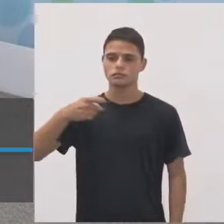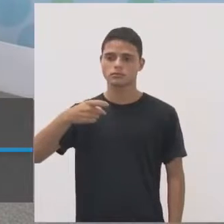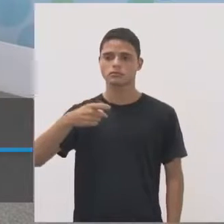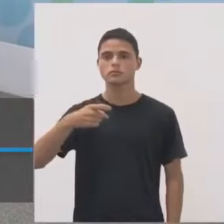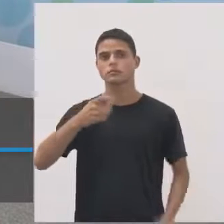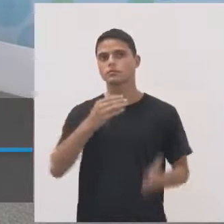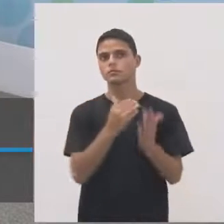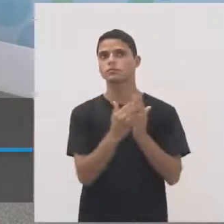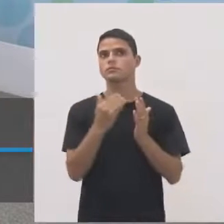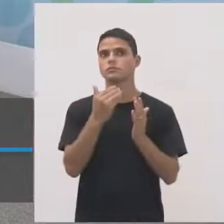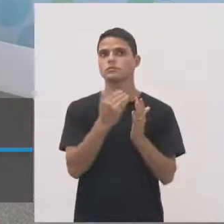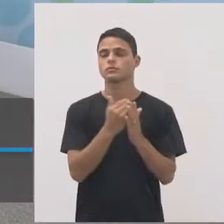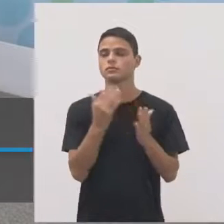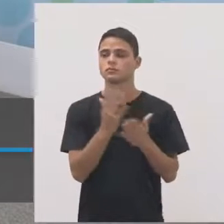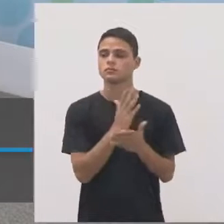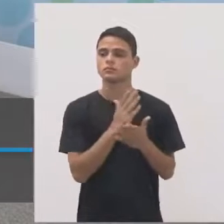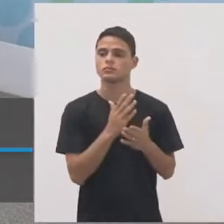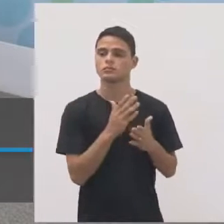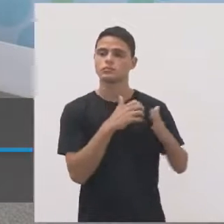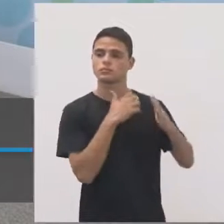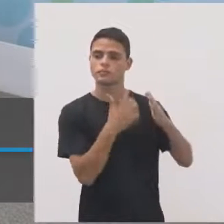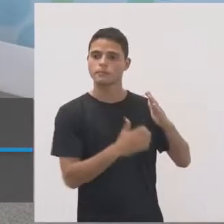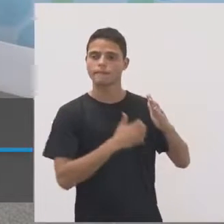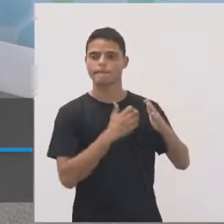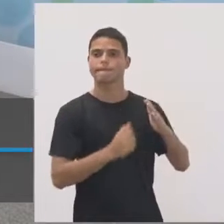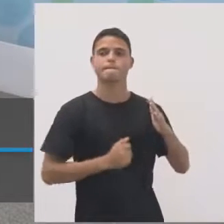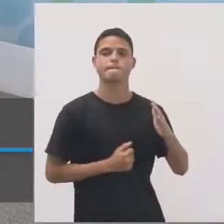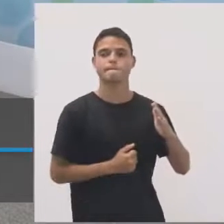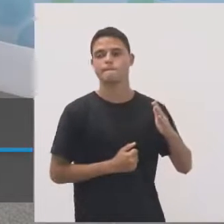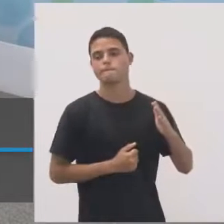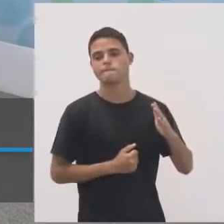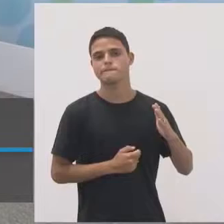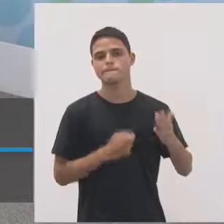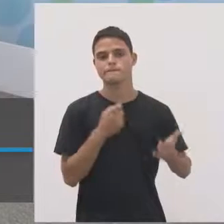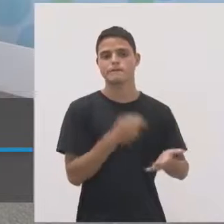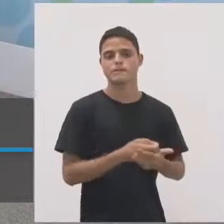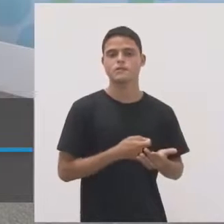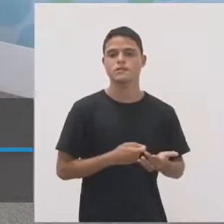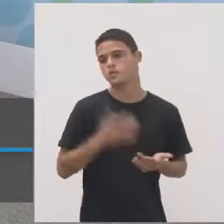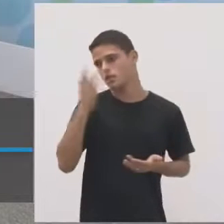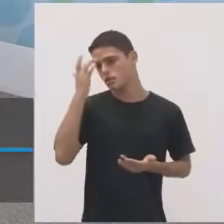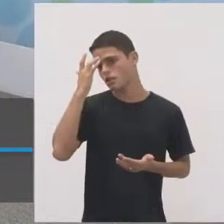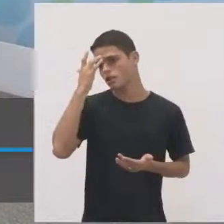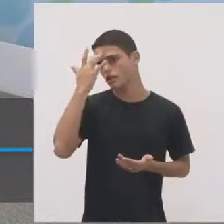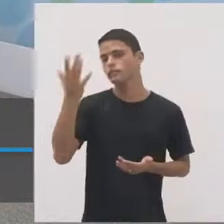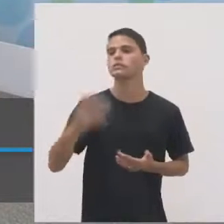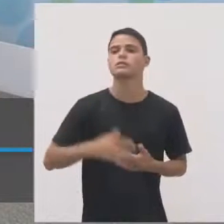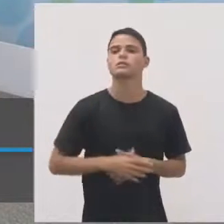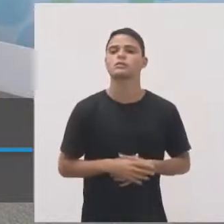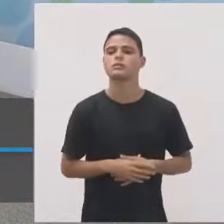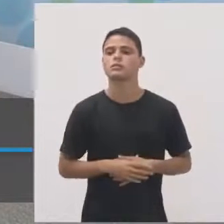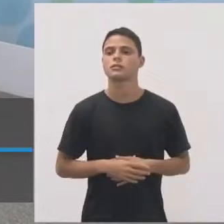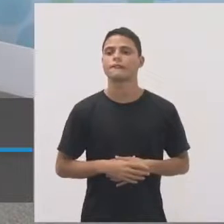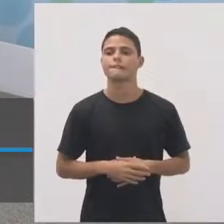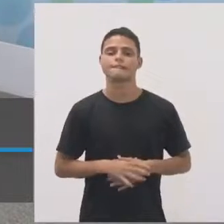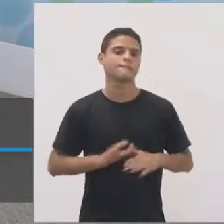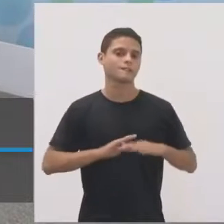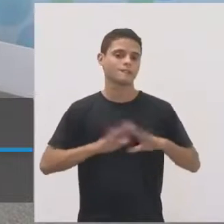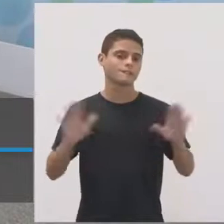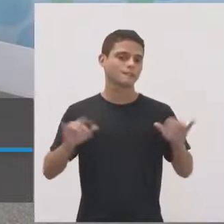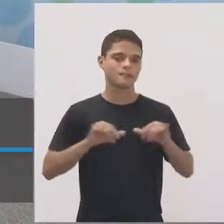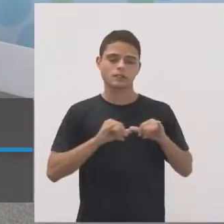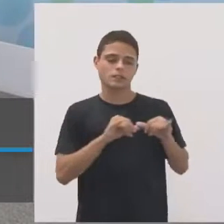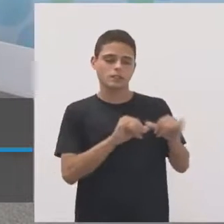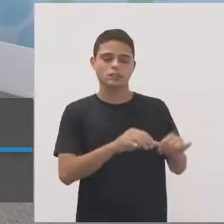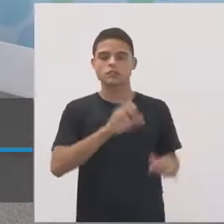nem mercado, porque compra um microcomputador, então não fica tão pesado, e aí eles pagam um desenvolvedor para criar aquele programa do mercado que